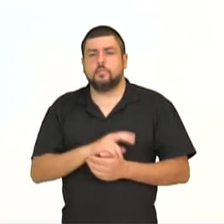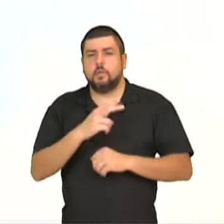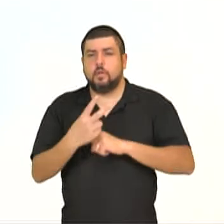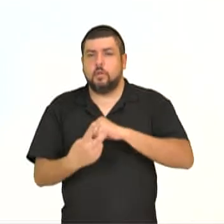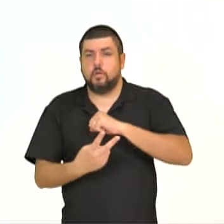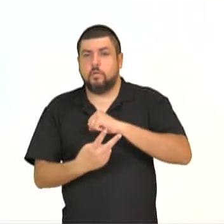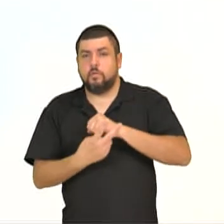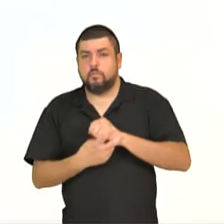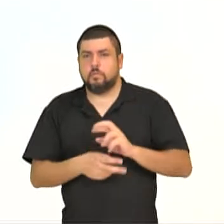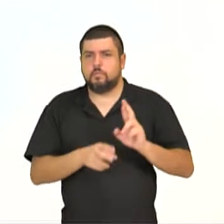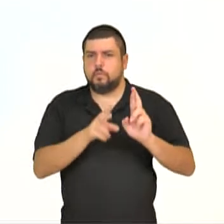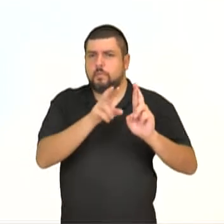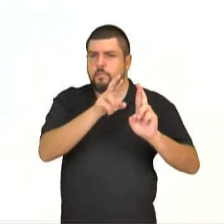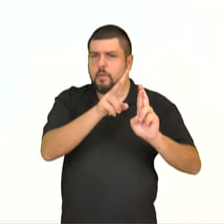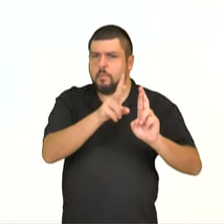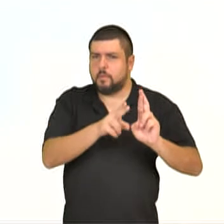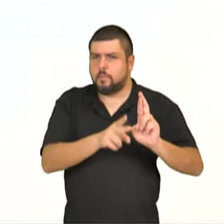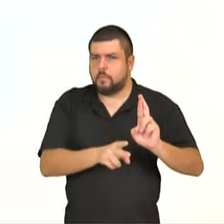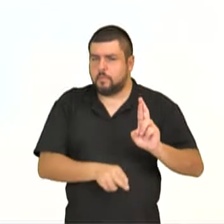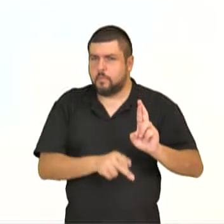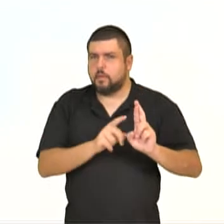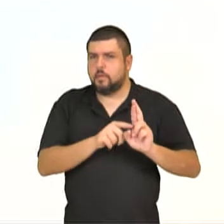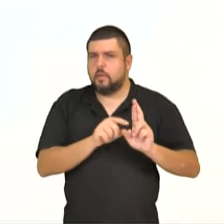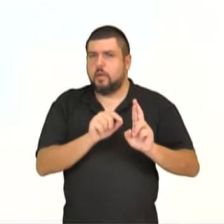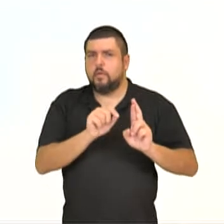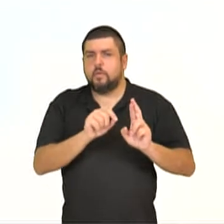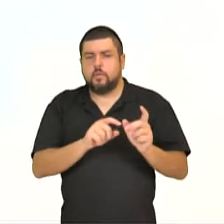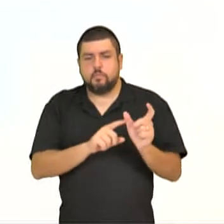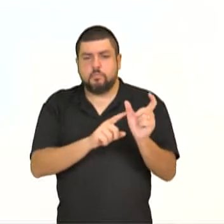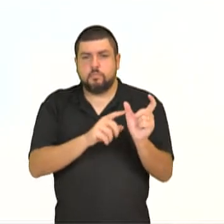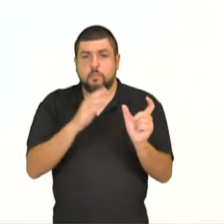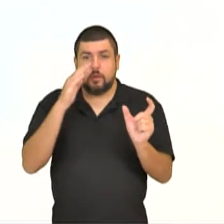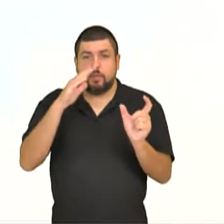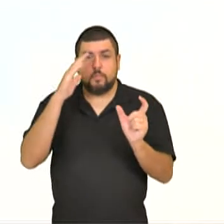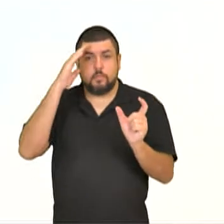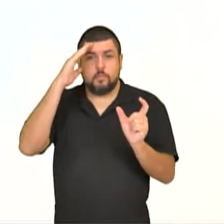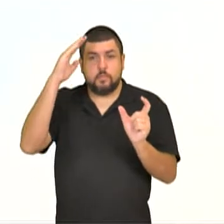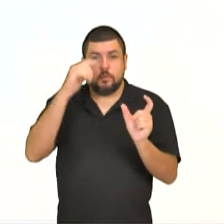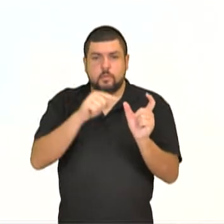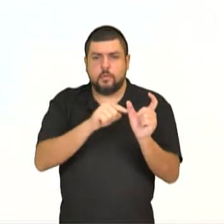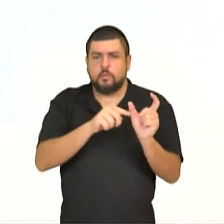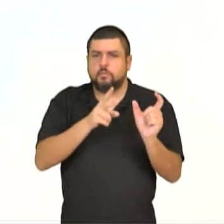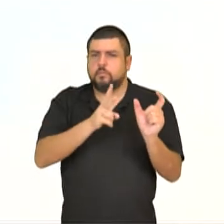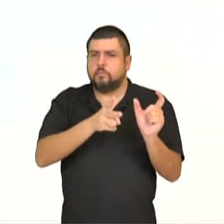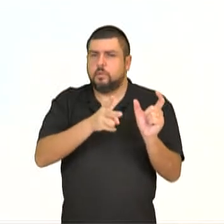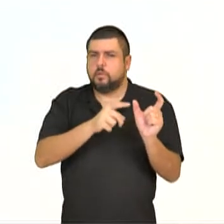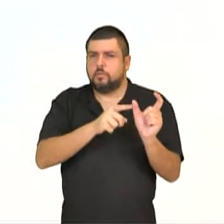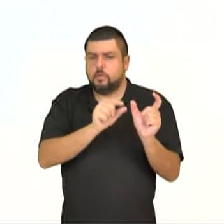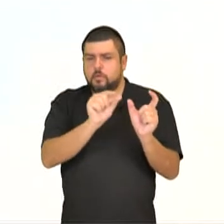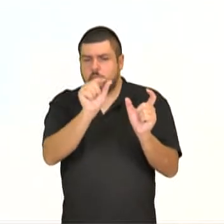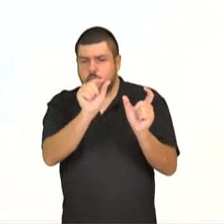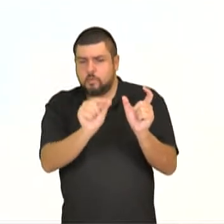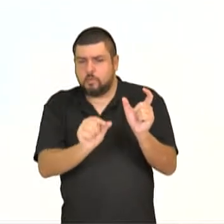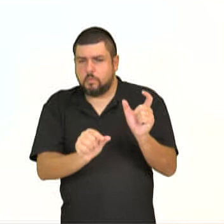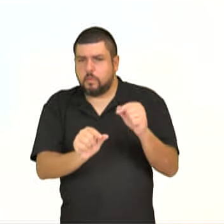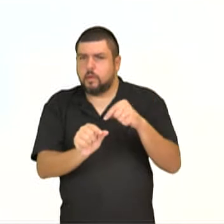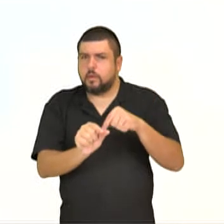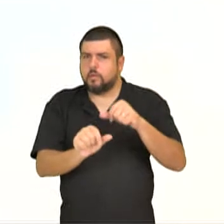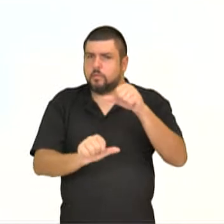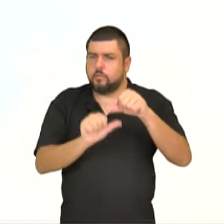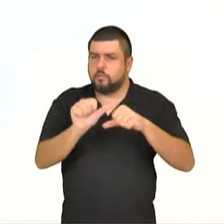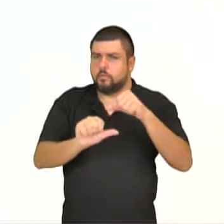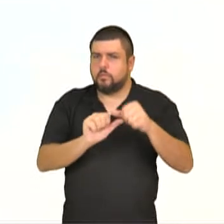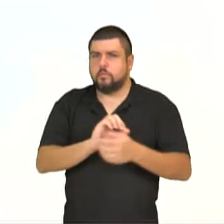decir enquanto, que los verbos irregulares cambian en la raíz. Vamos a observar.